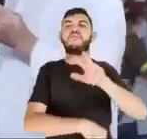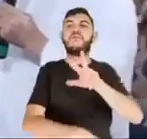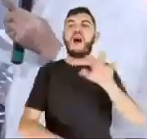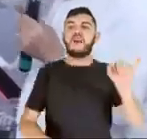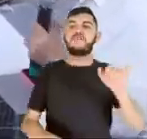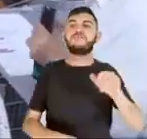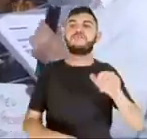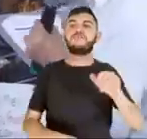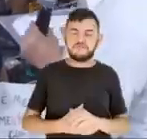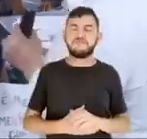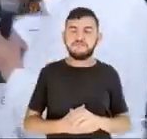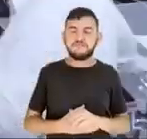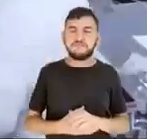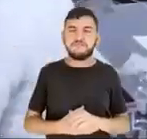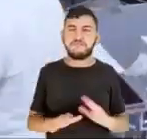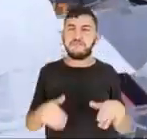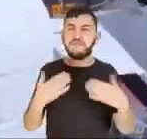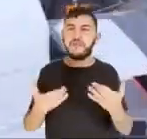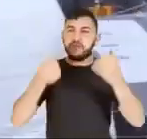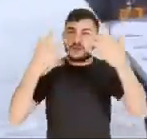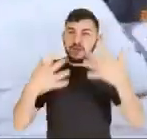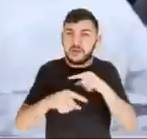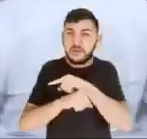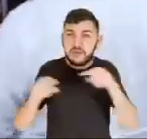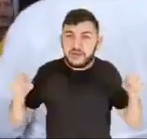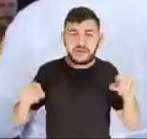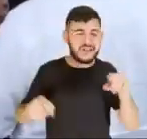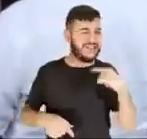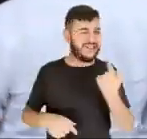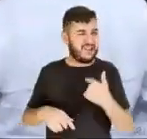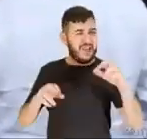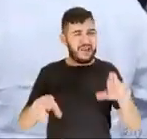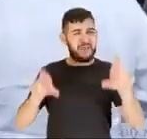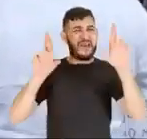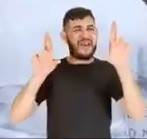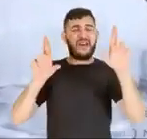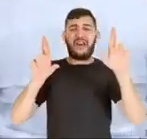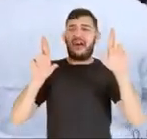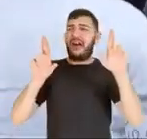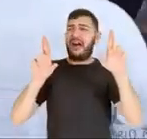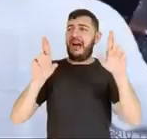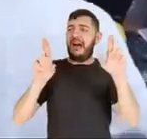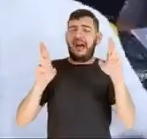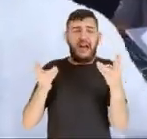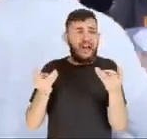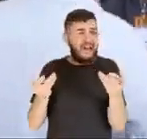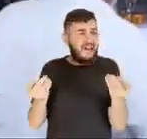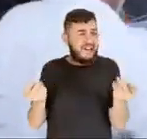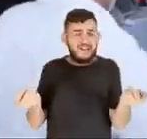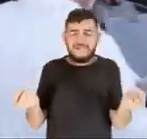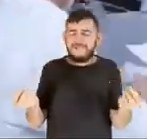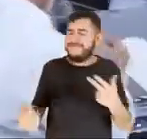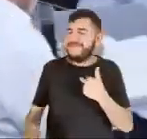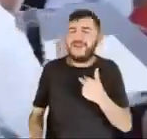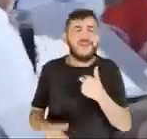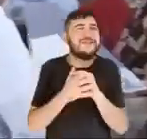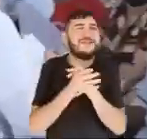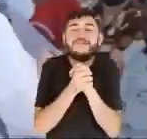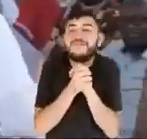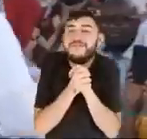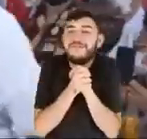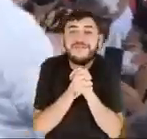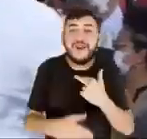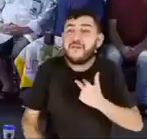Então, eu queria dizer para vocês, gente, a gente não pode perder a esperança. Pelo amor de Deus, a única coisa que não